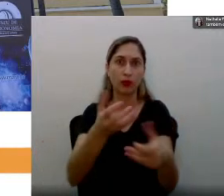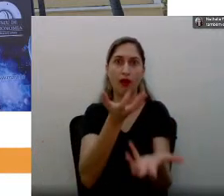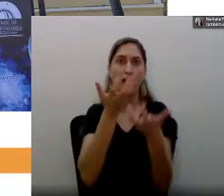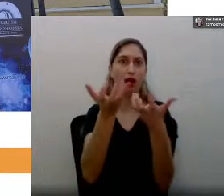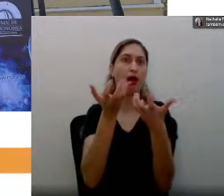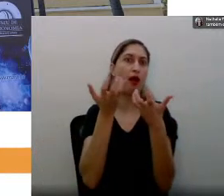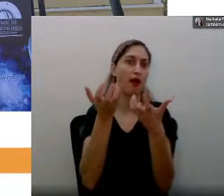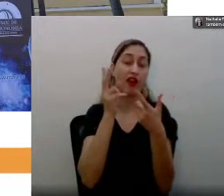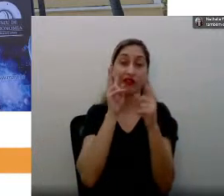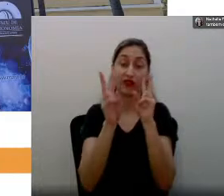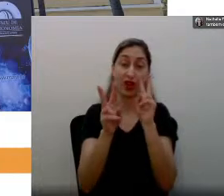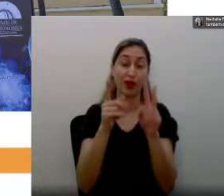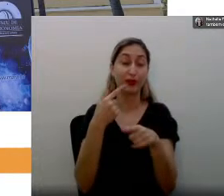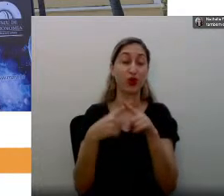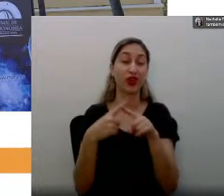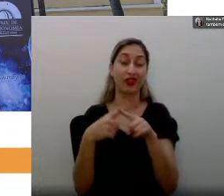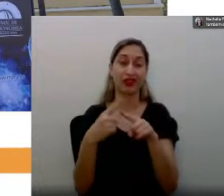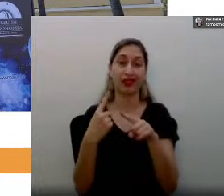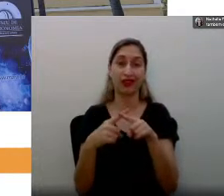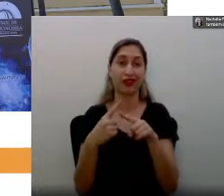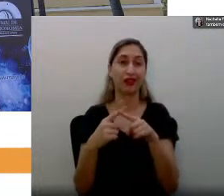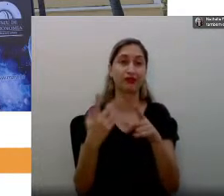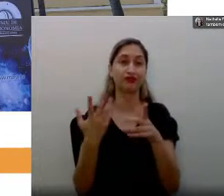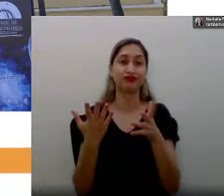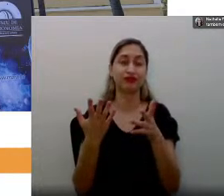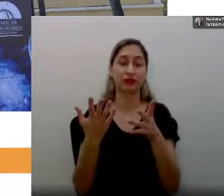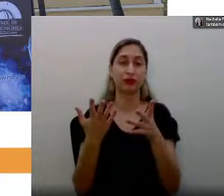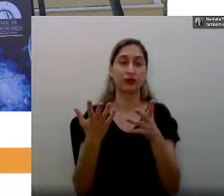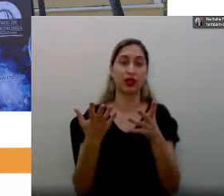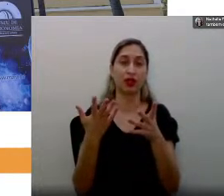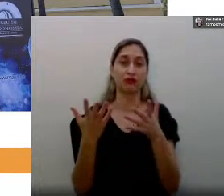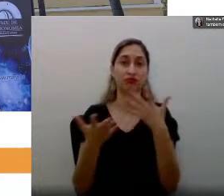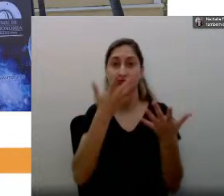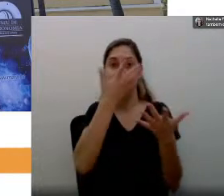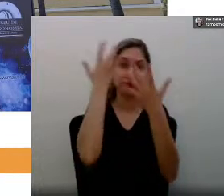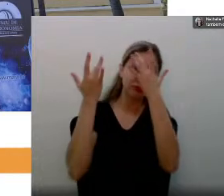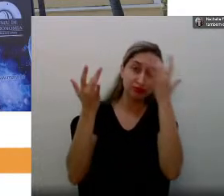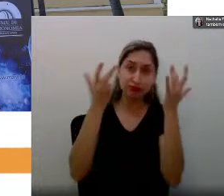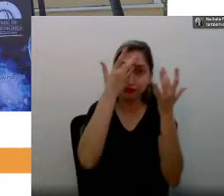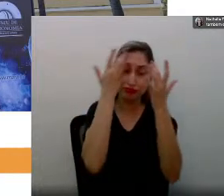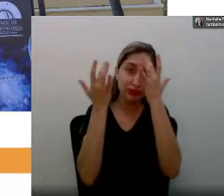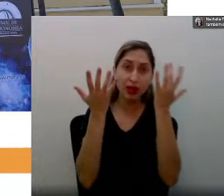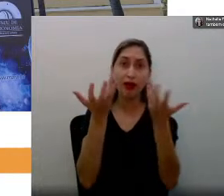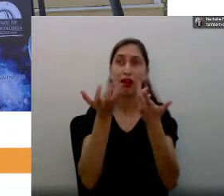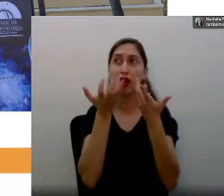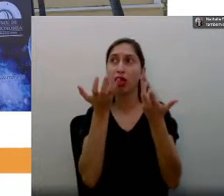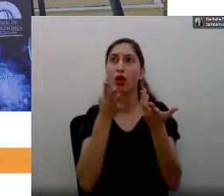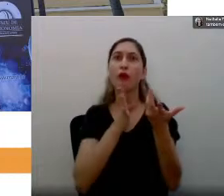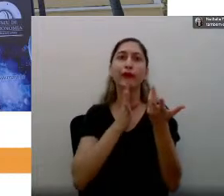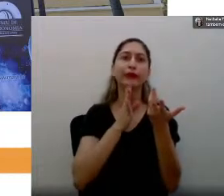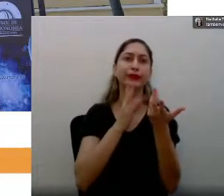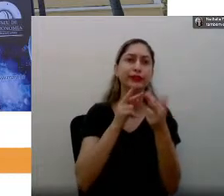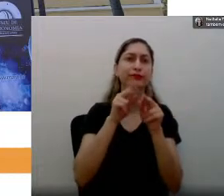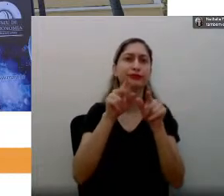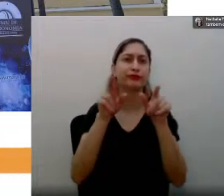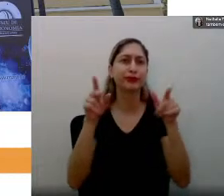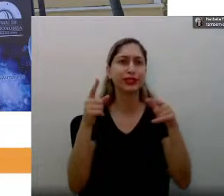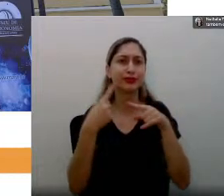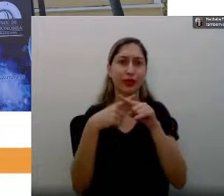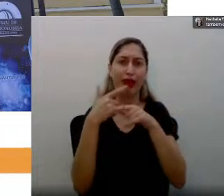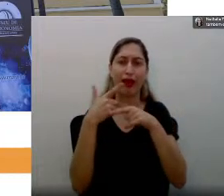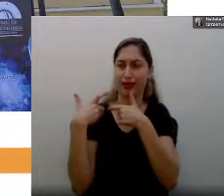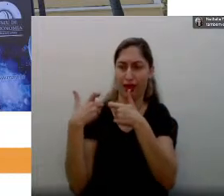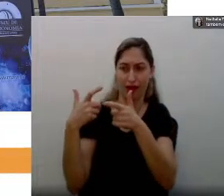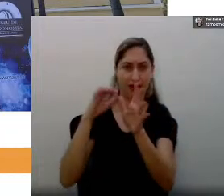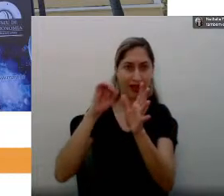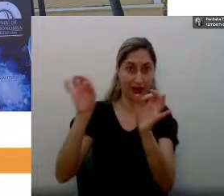acontecimentos da Guerra sim mas é porque era as pessoas estavam procurando outros assuntos também né Então aí tem que acontece lá no